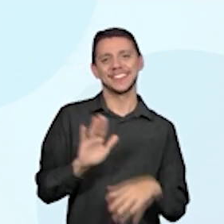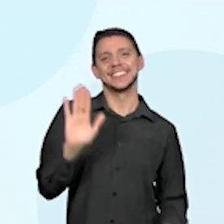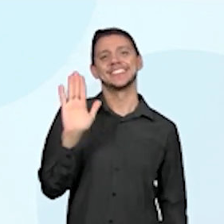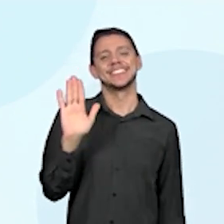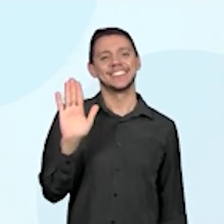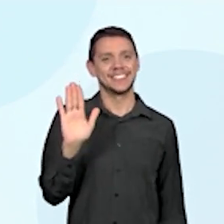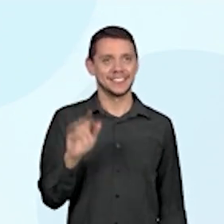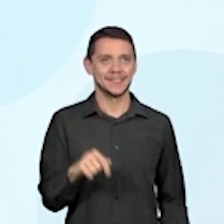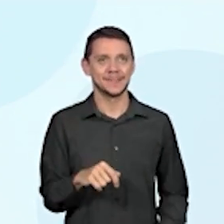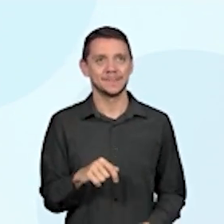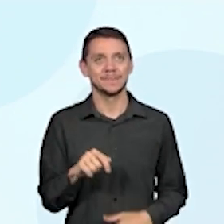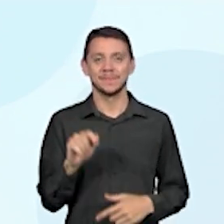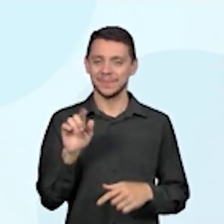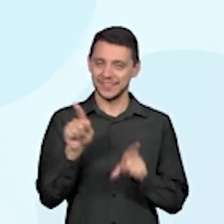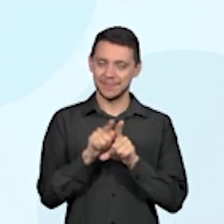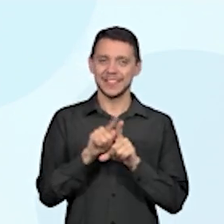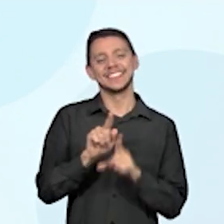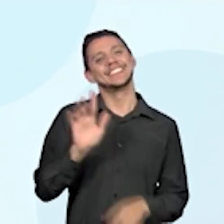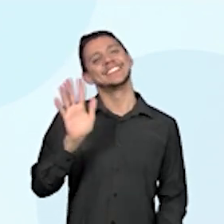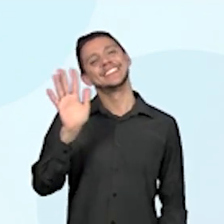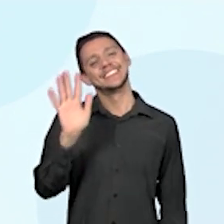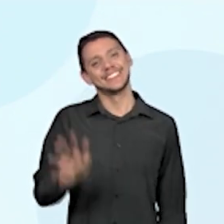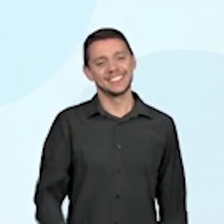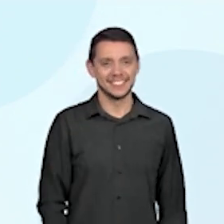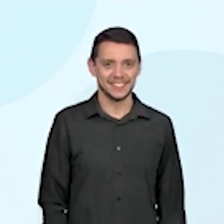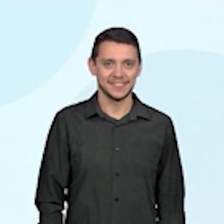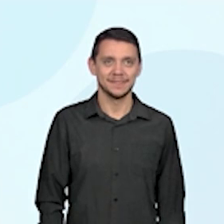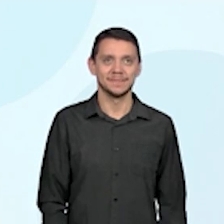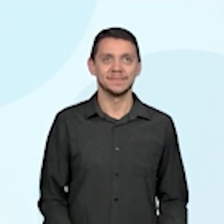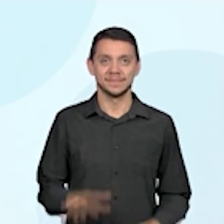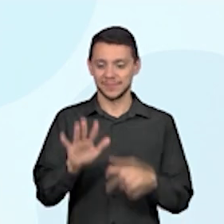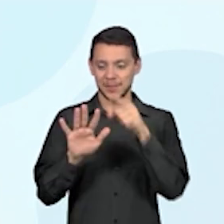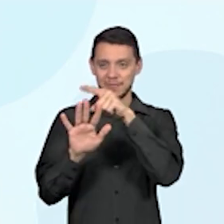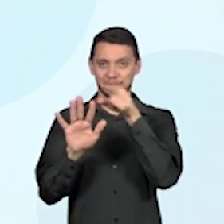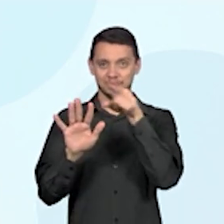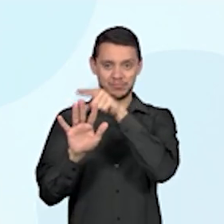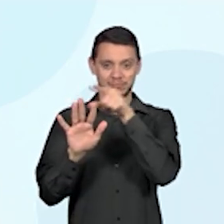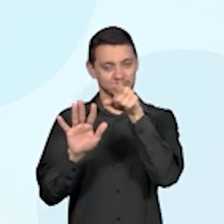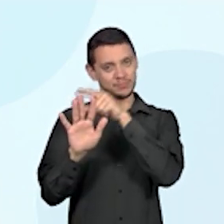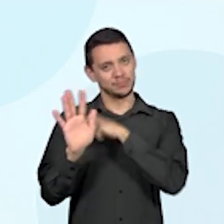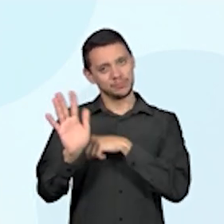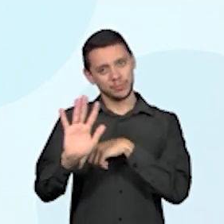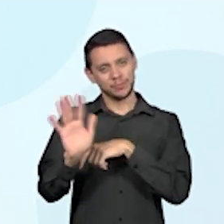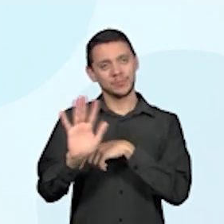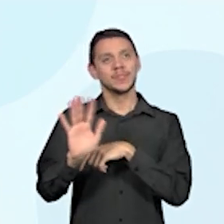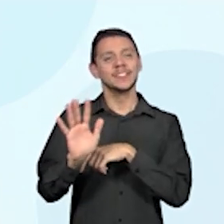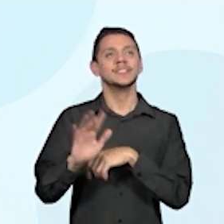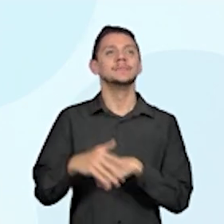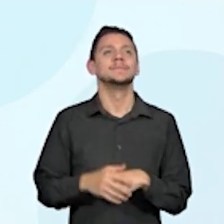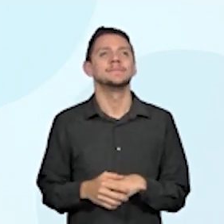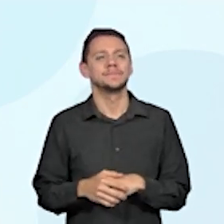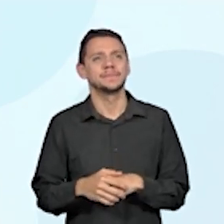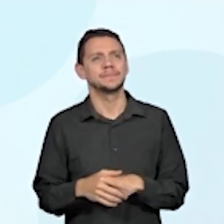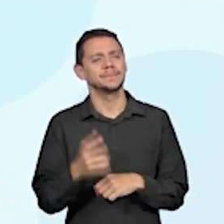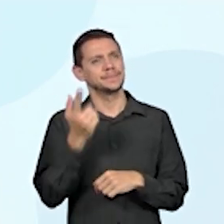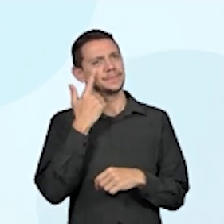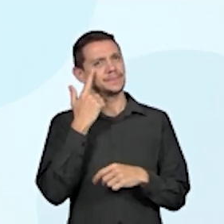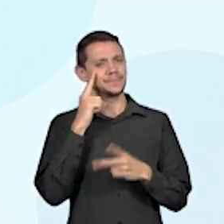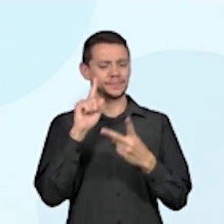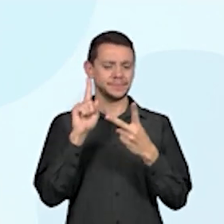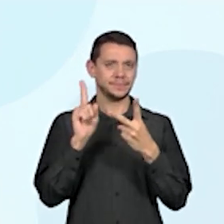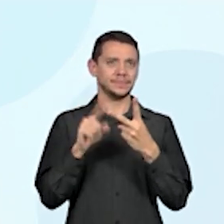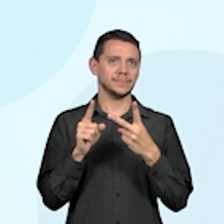ganhar um movimento. Estou pensando no desenho. Vamos ver o segundo personagem?